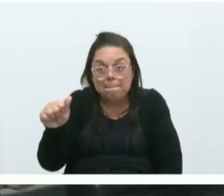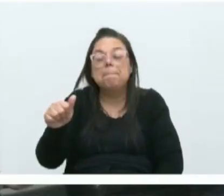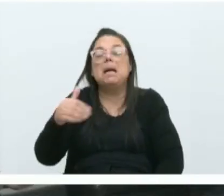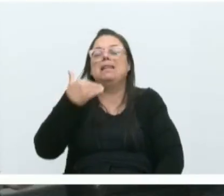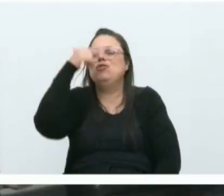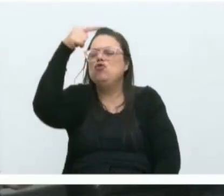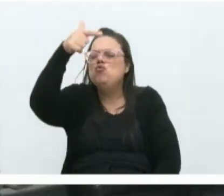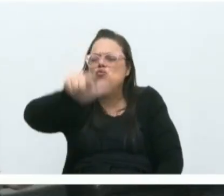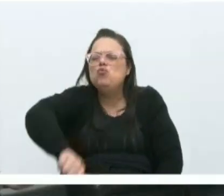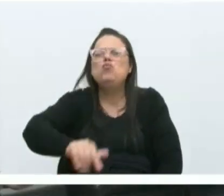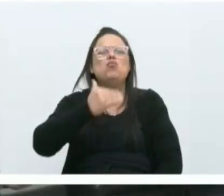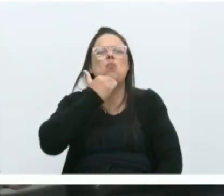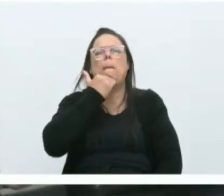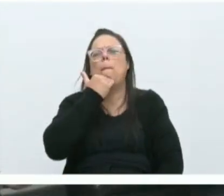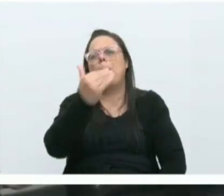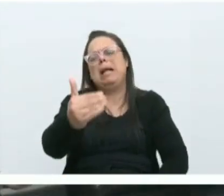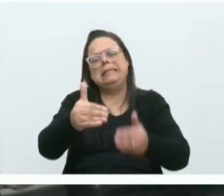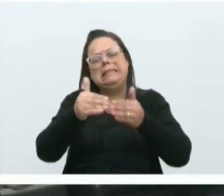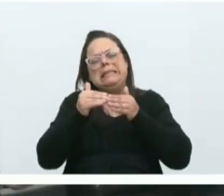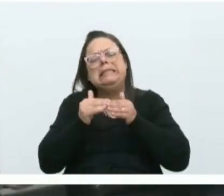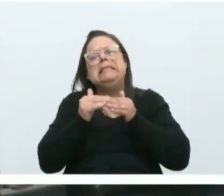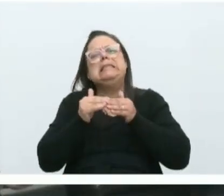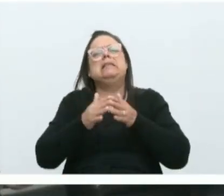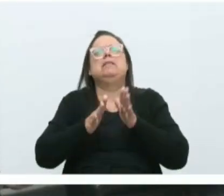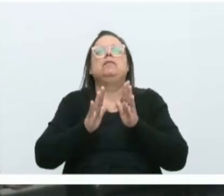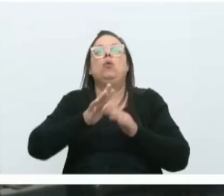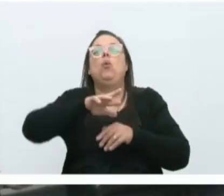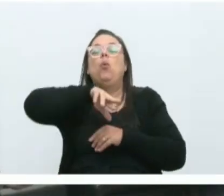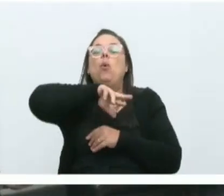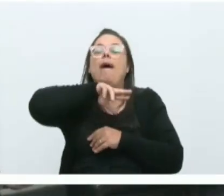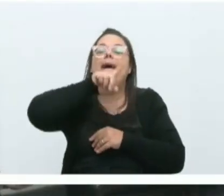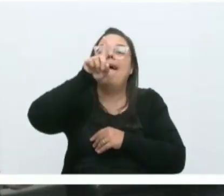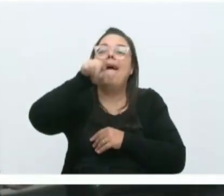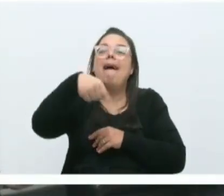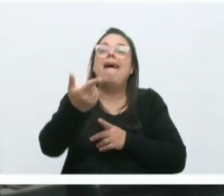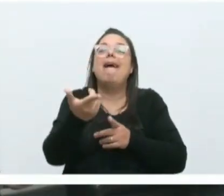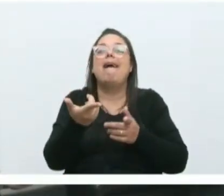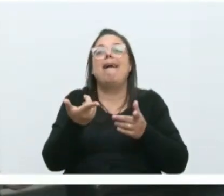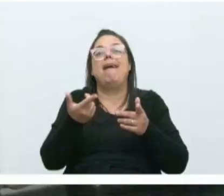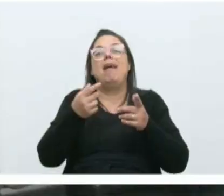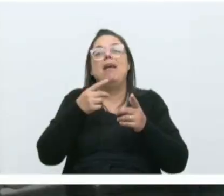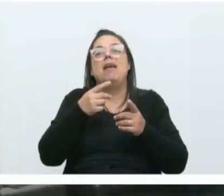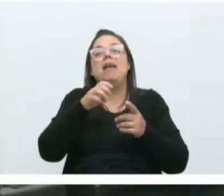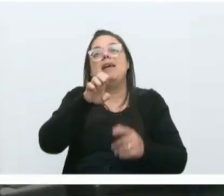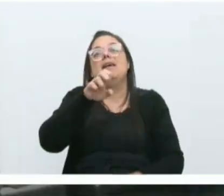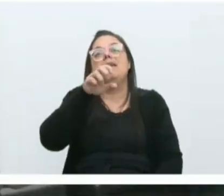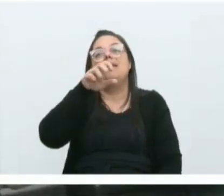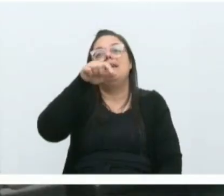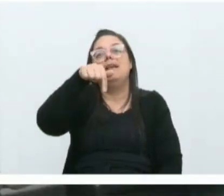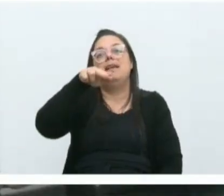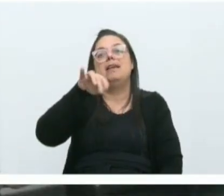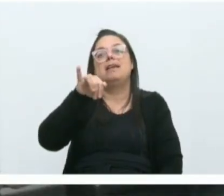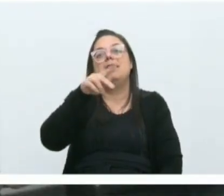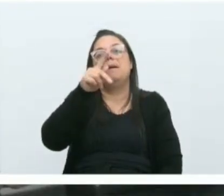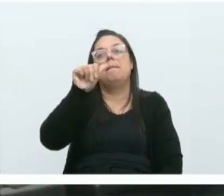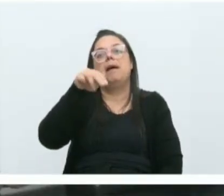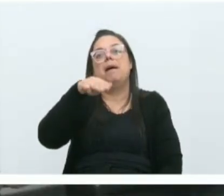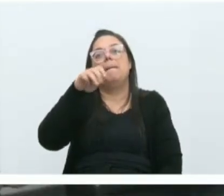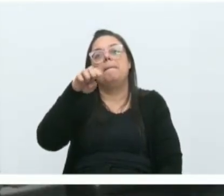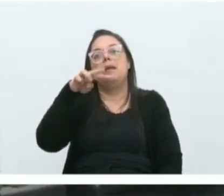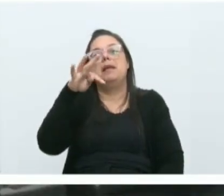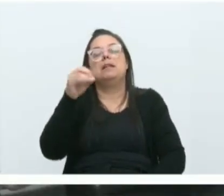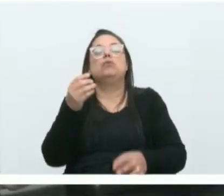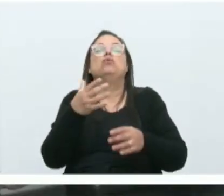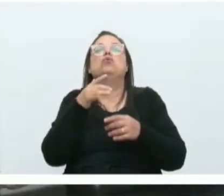vez. Não é nem o equipamento em si, é o que o equipamento pode gerar nos próximos 2 anos. Vou dar o último exemplo